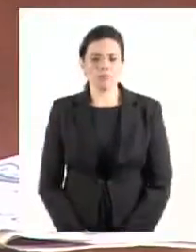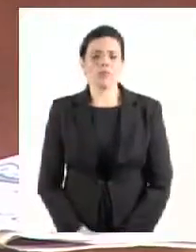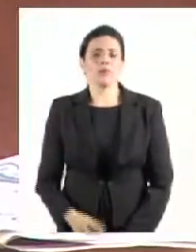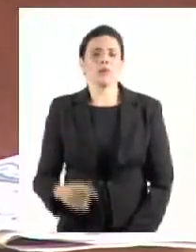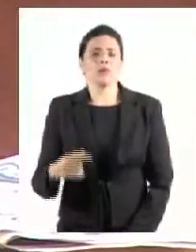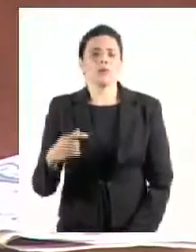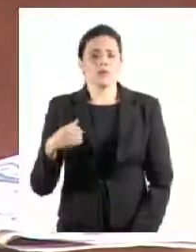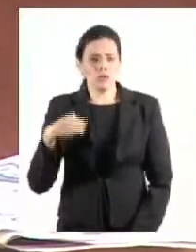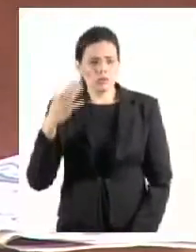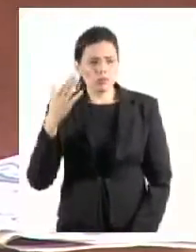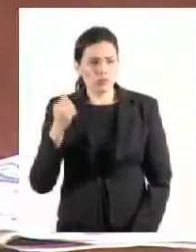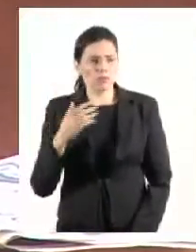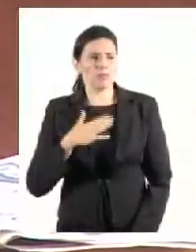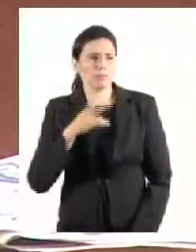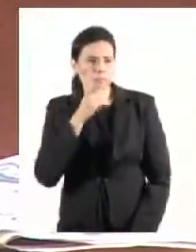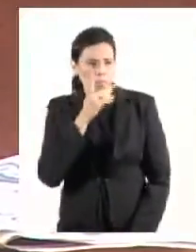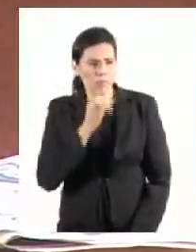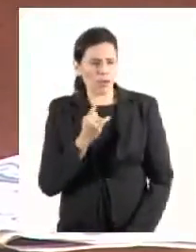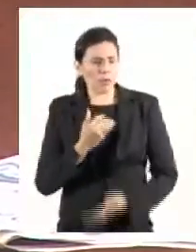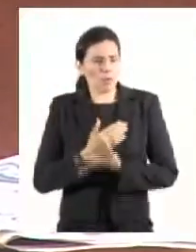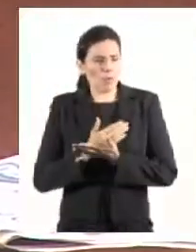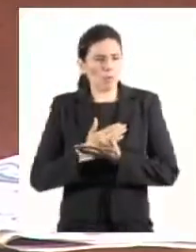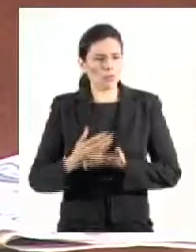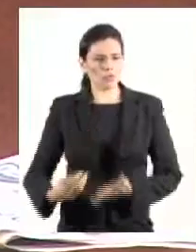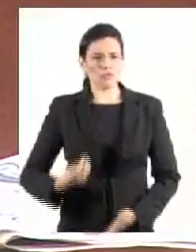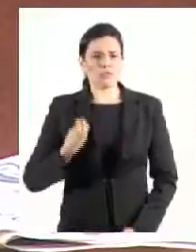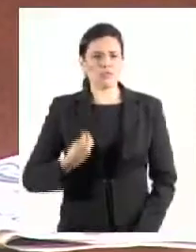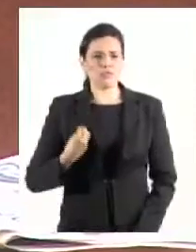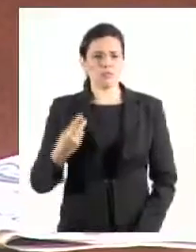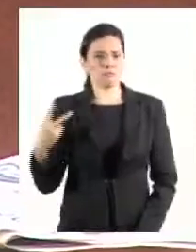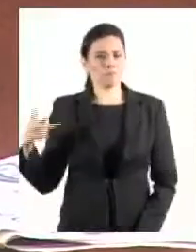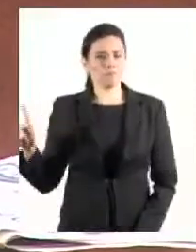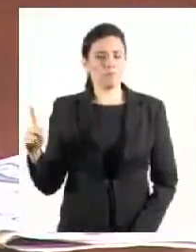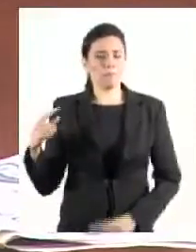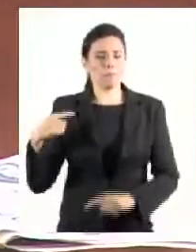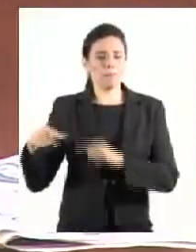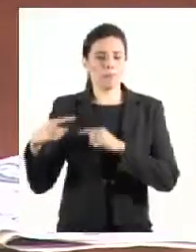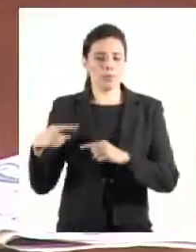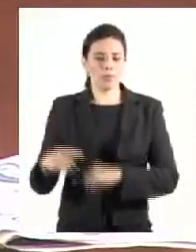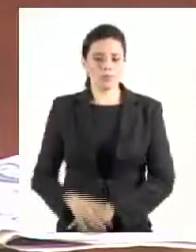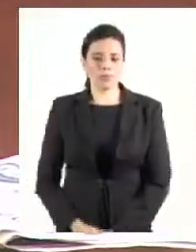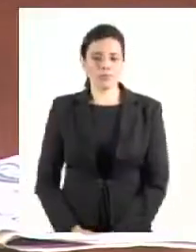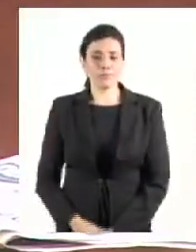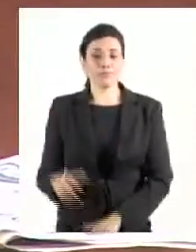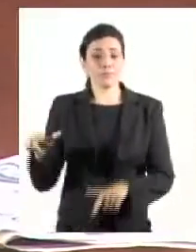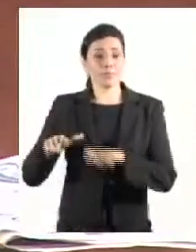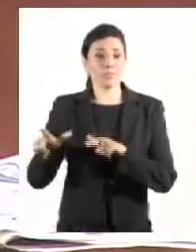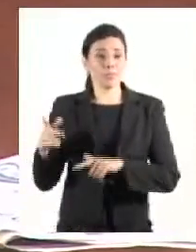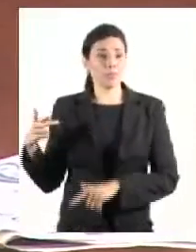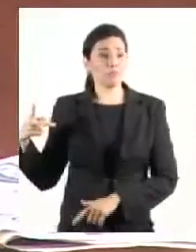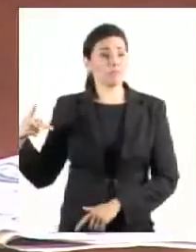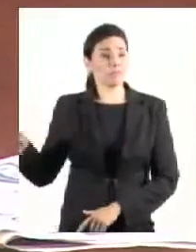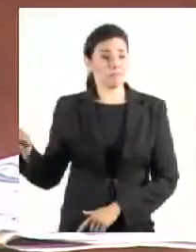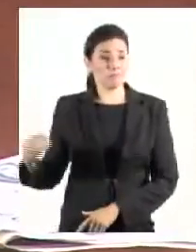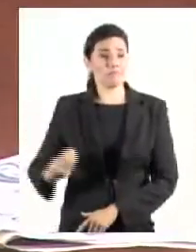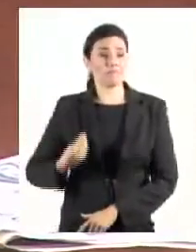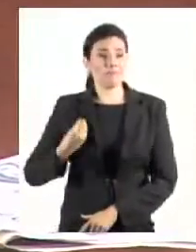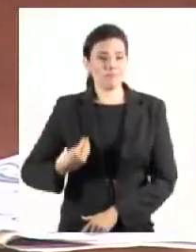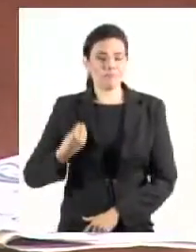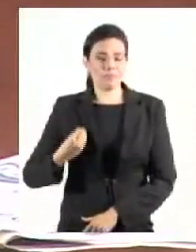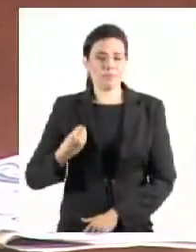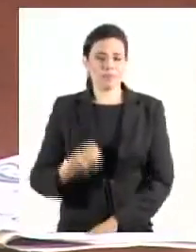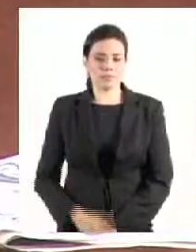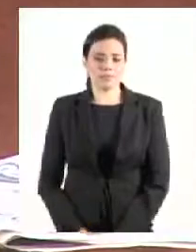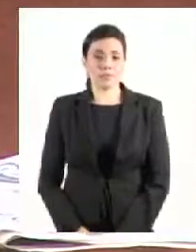Assembleia. São os dividendos políticos dele. Trabalho dele da vida inteira. Reconhecimento